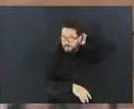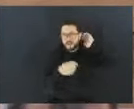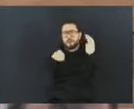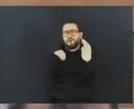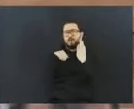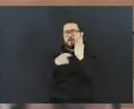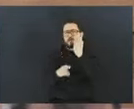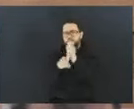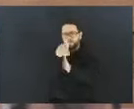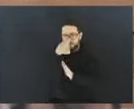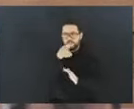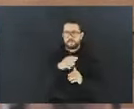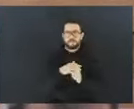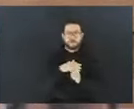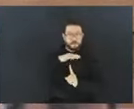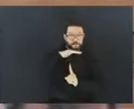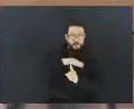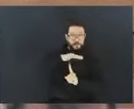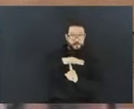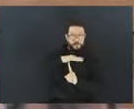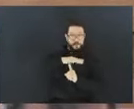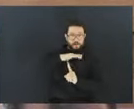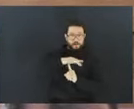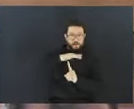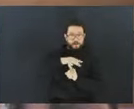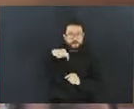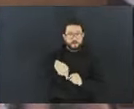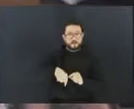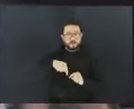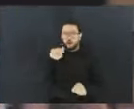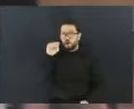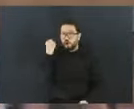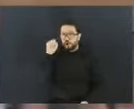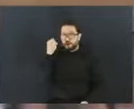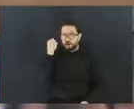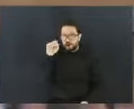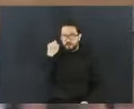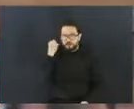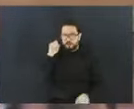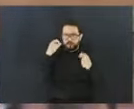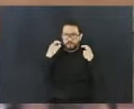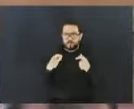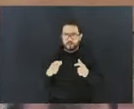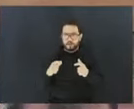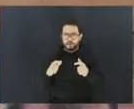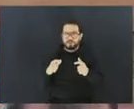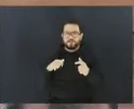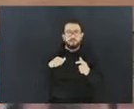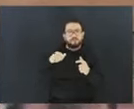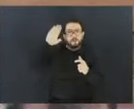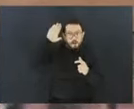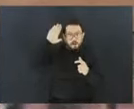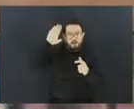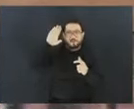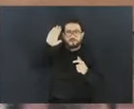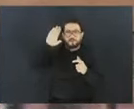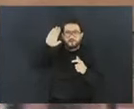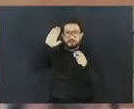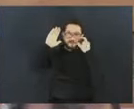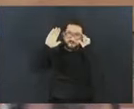Paraná é o 8º Estado com maior número de mortes em decorrência de violência policial, com uma taxa de 3,2 mortes por 100